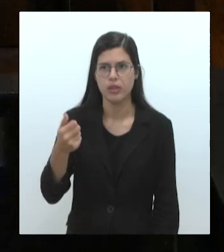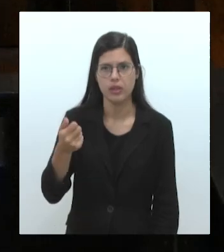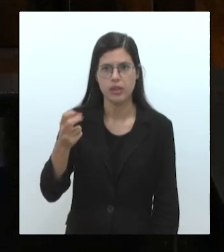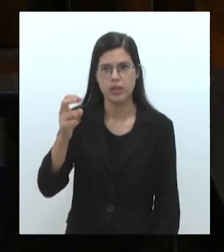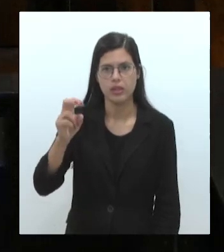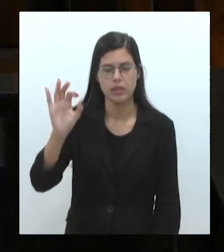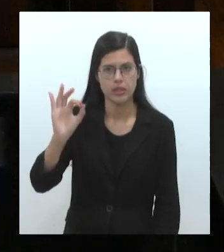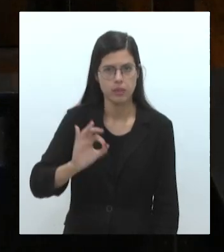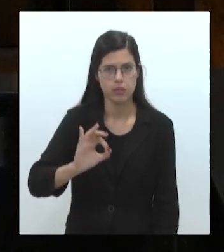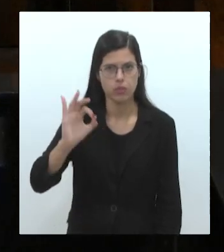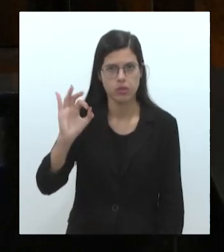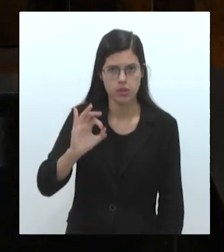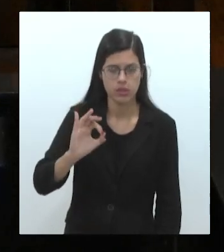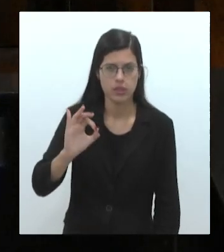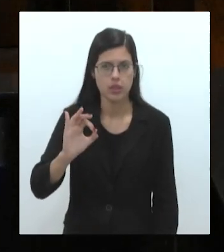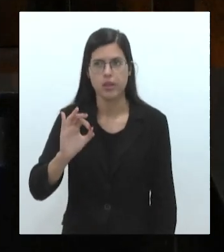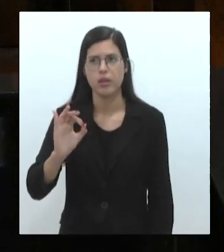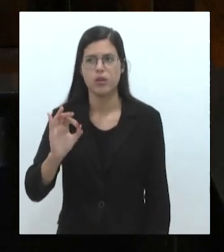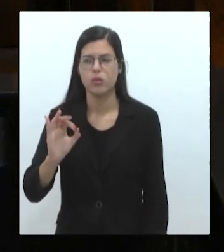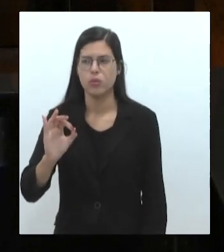15% das